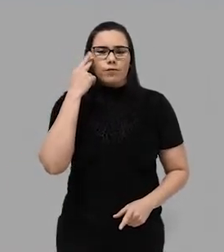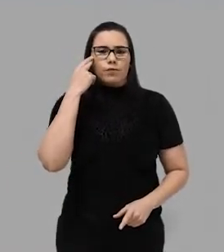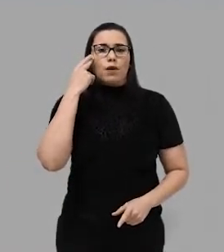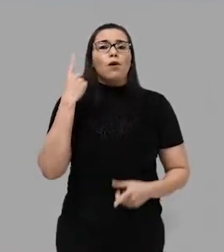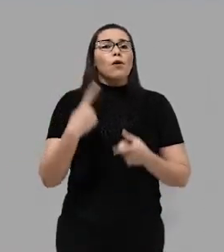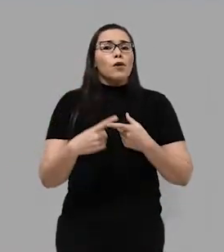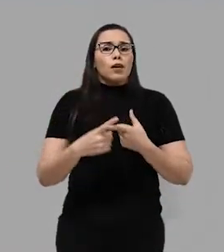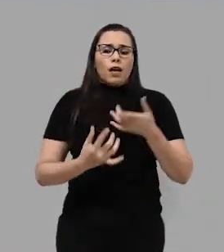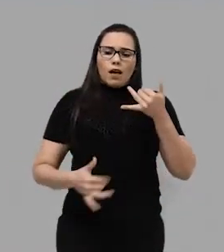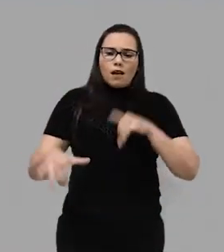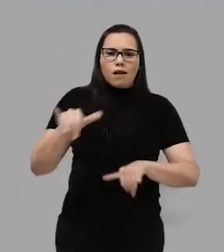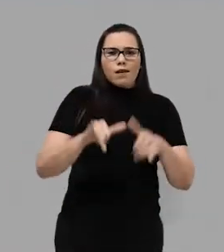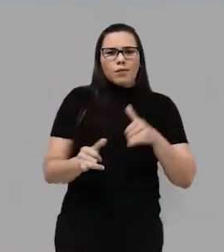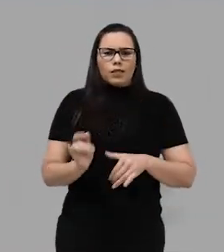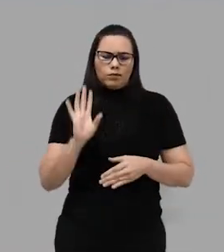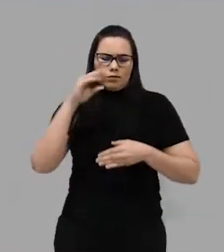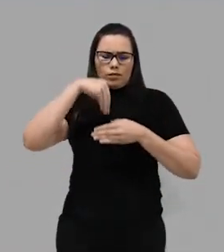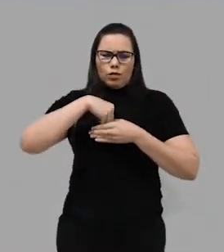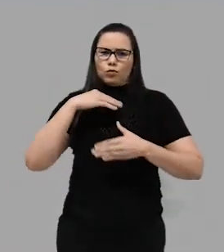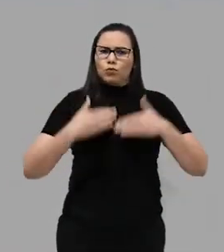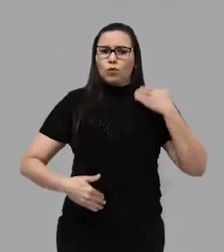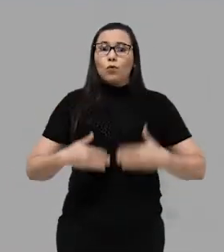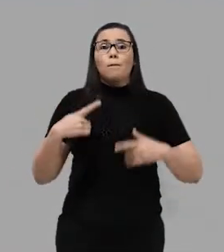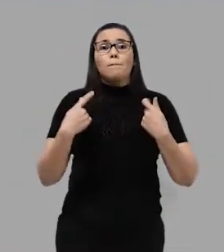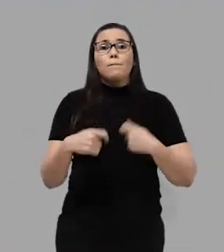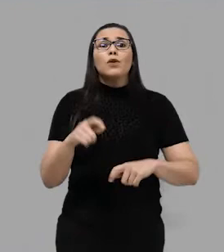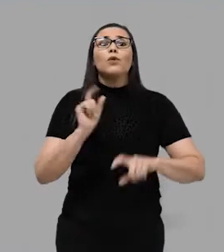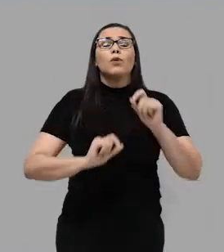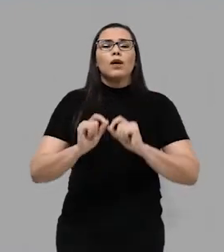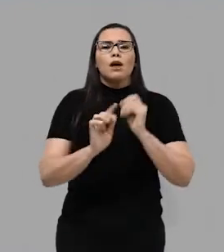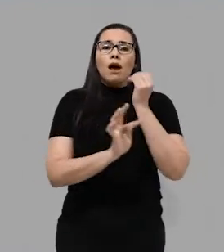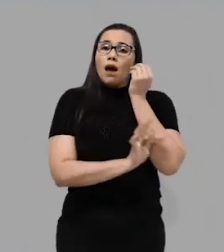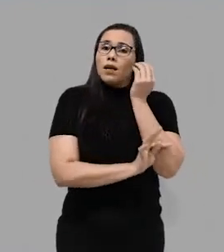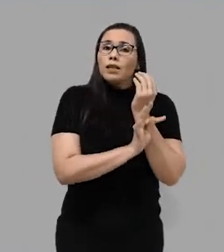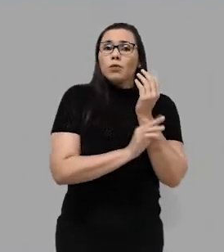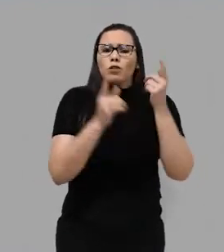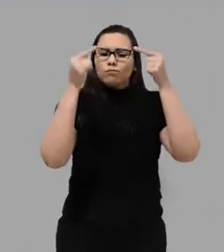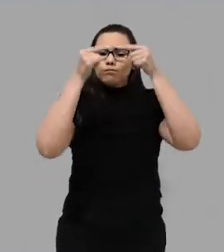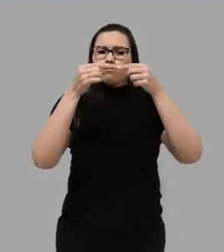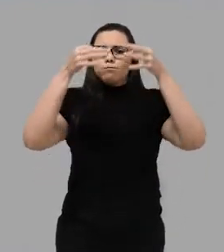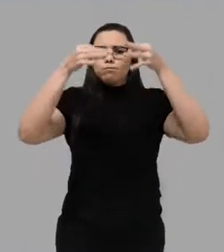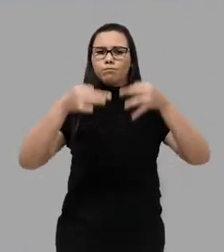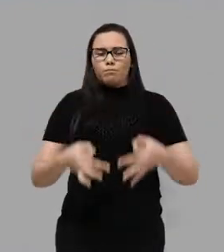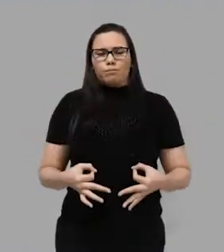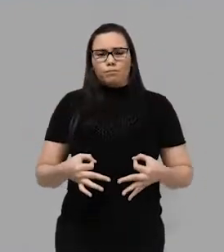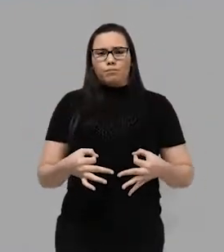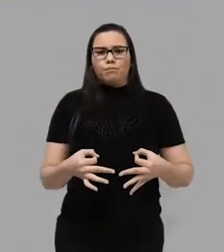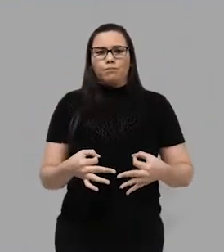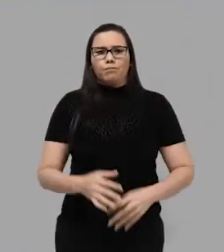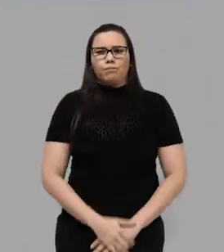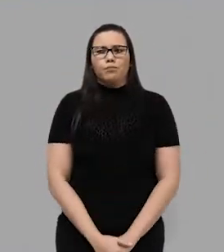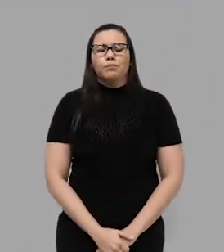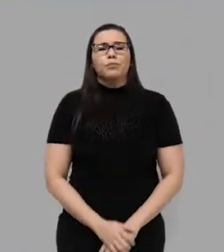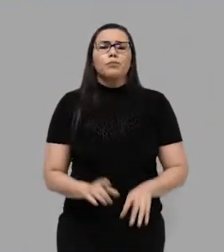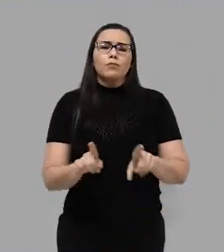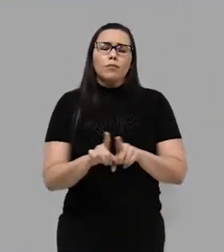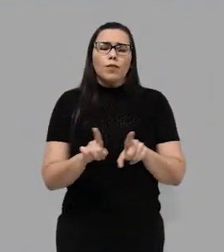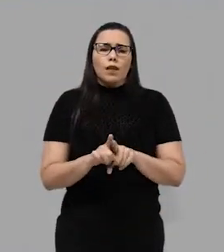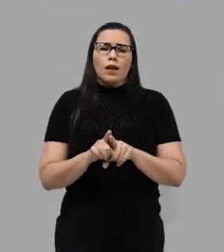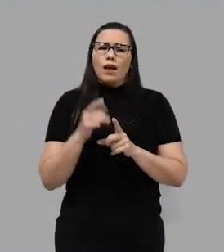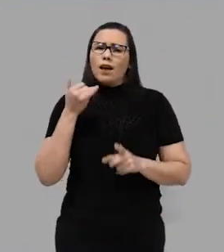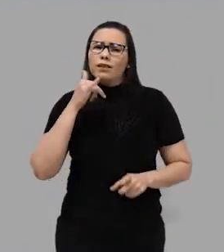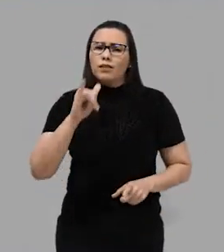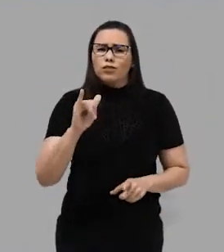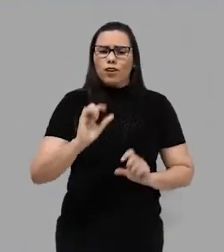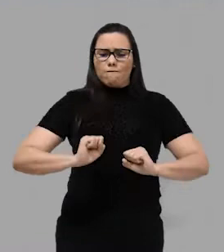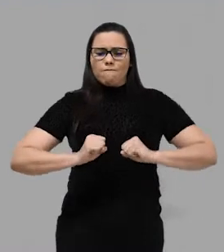elas acontecem numa temperatura adequada, ok? E principalmente essa energia ela vai